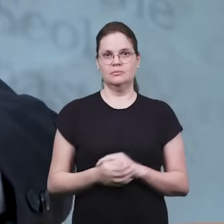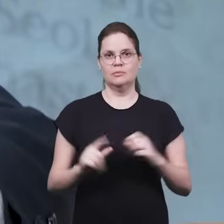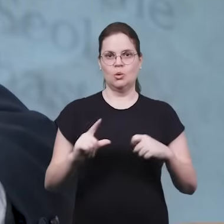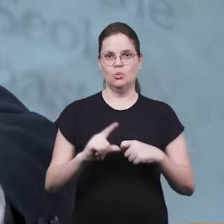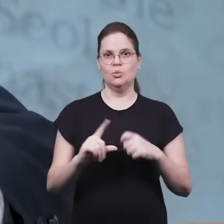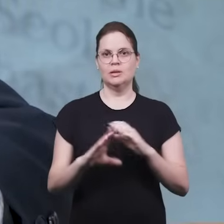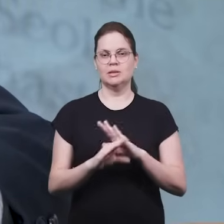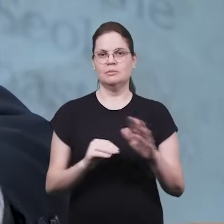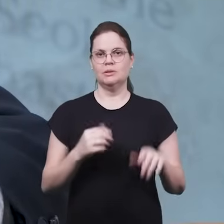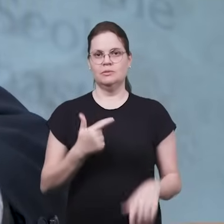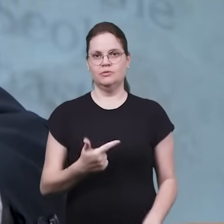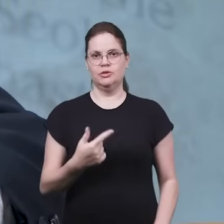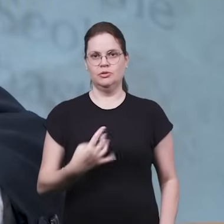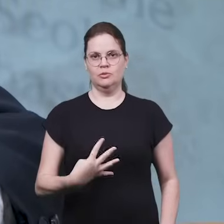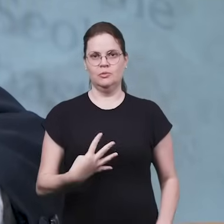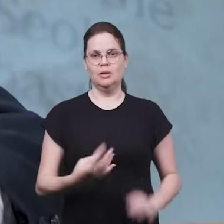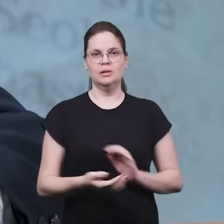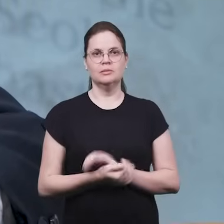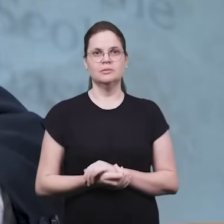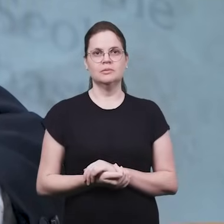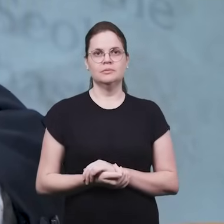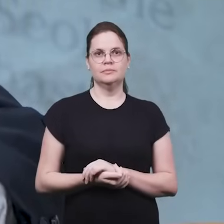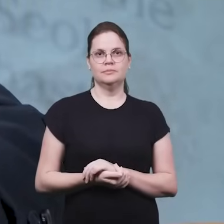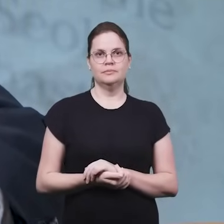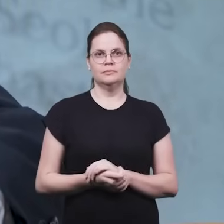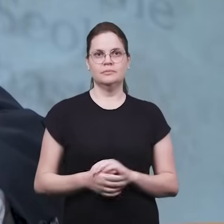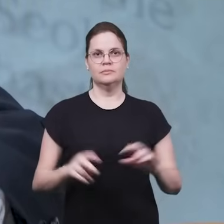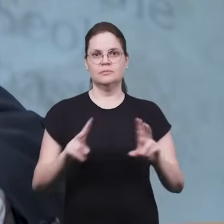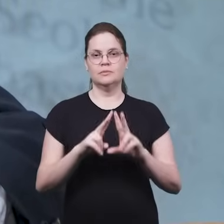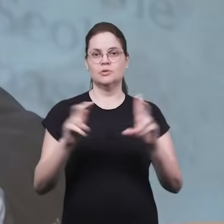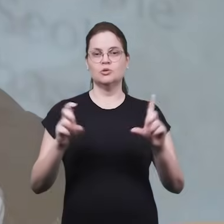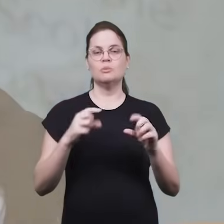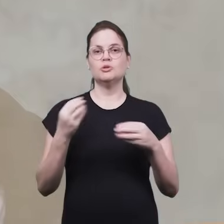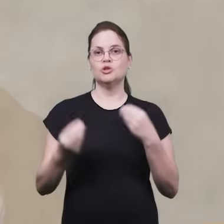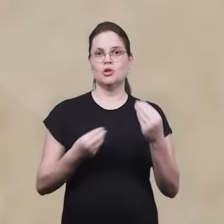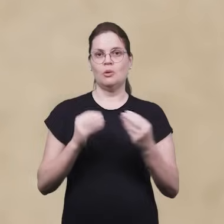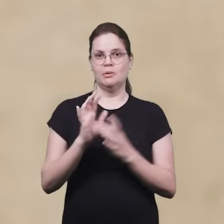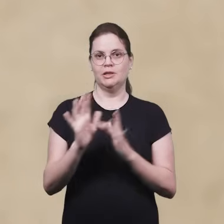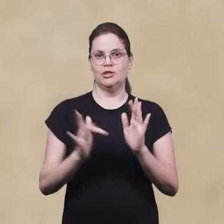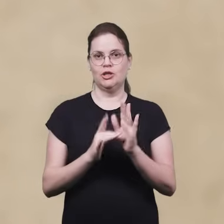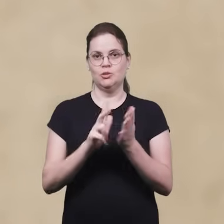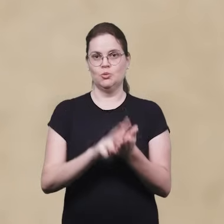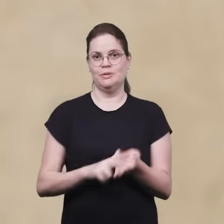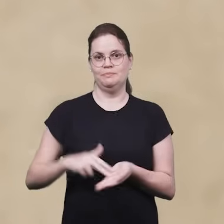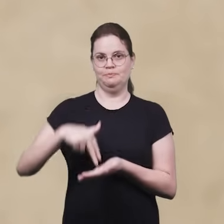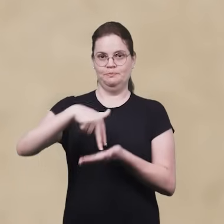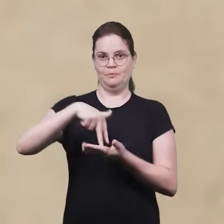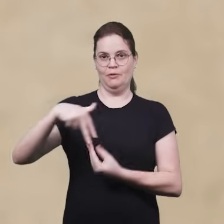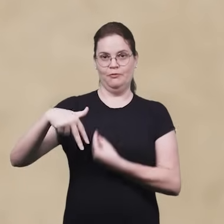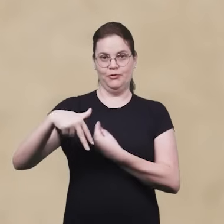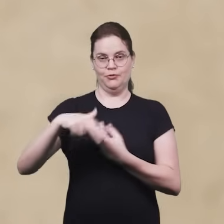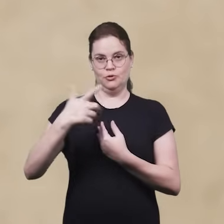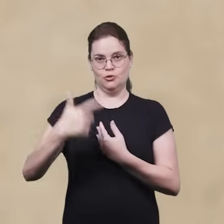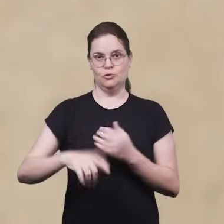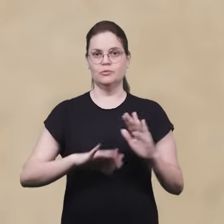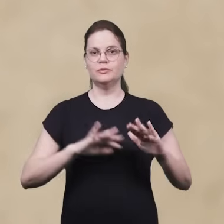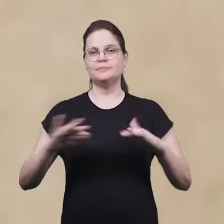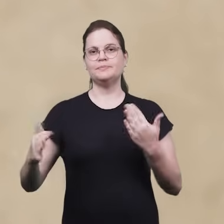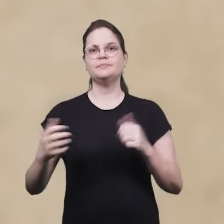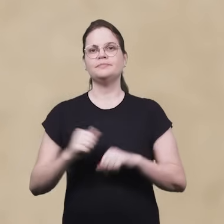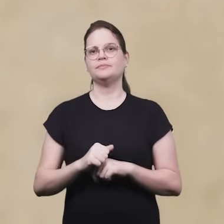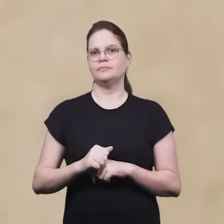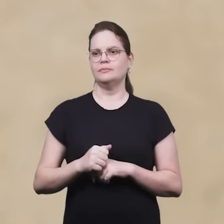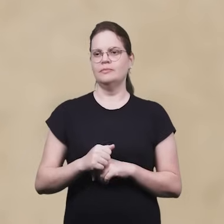Lucas capítulo 24, o texto da ressurreição de Jesus, que diz assim: no primeiro dia da semana, muito